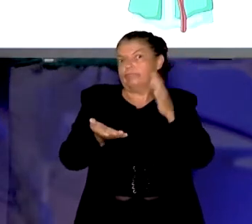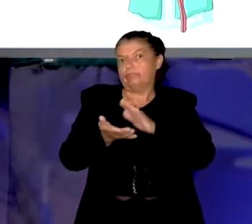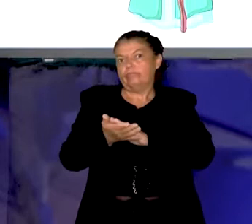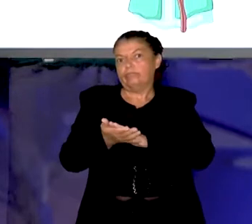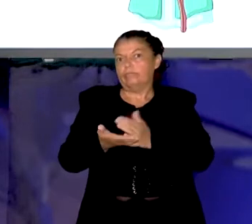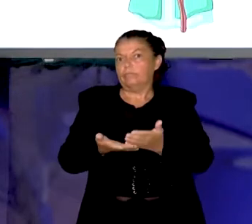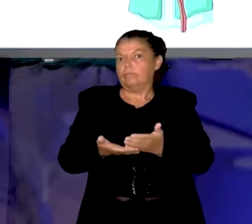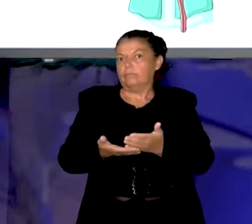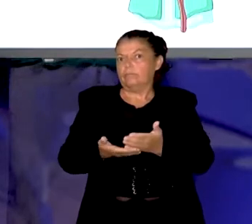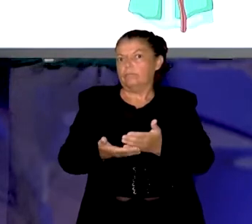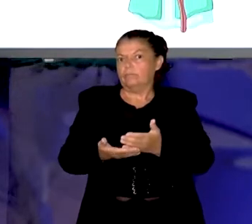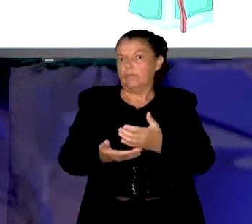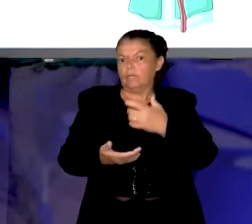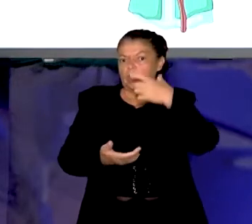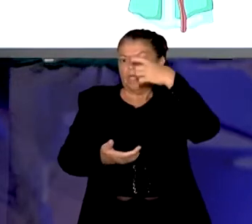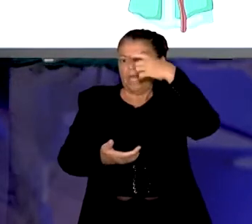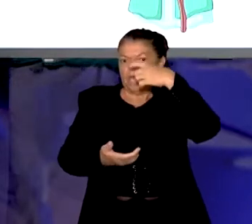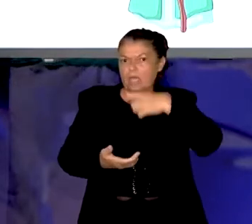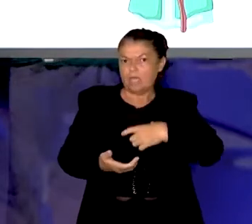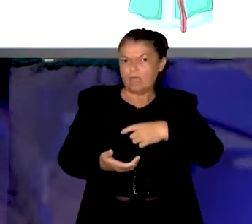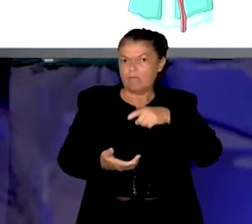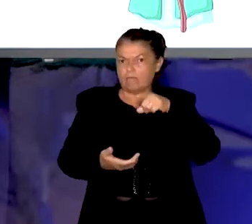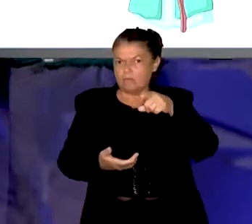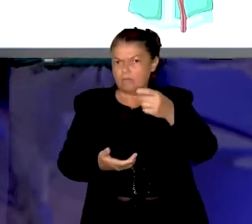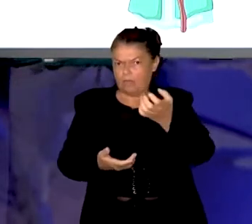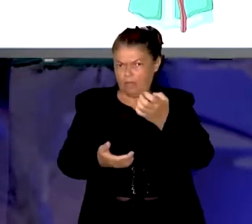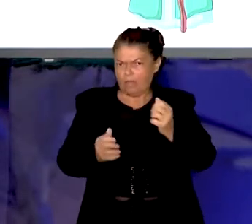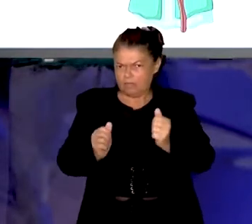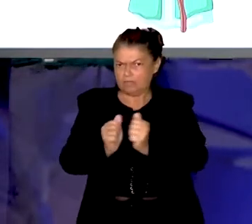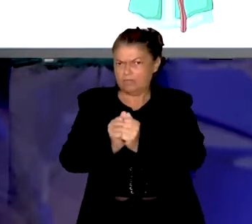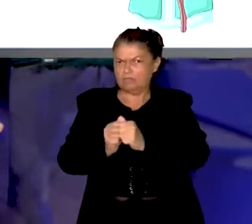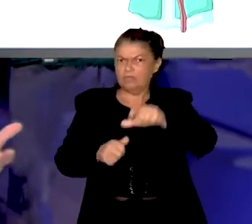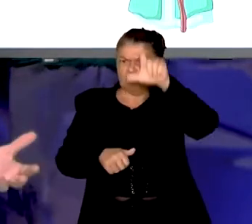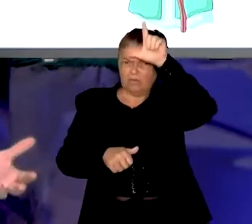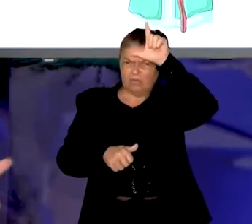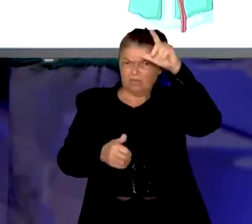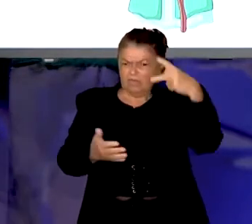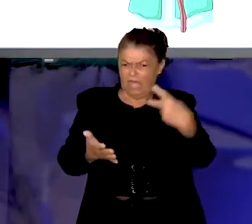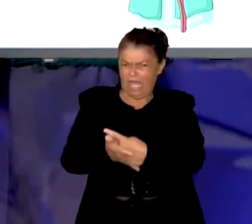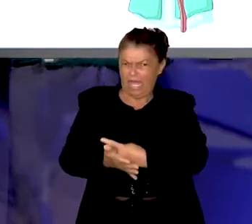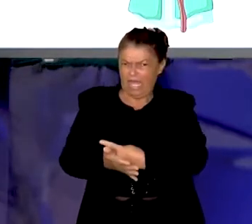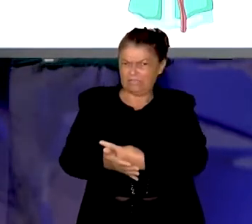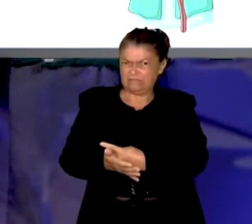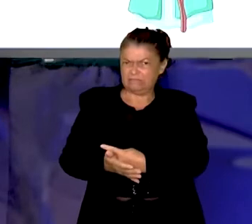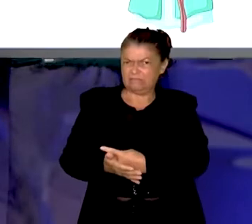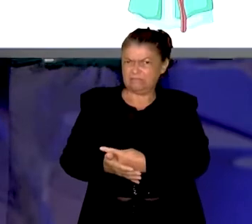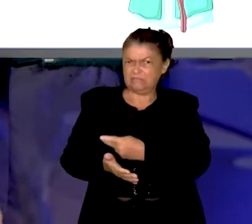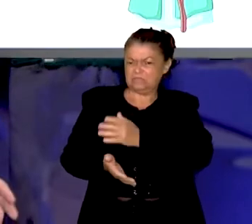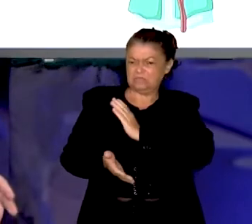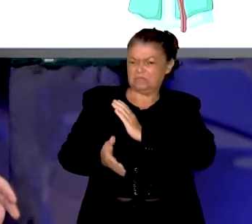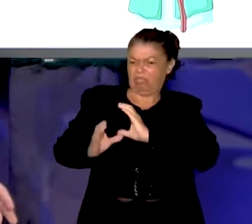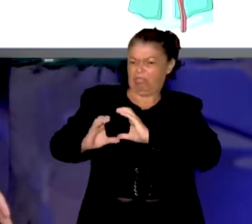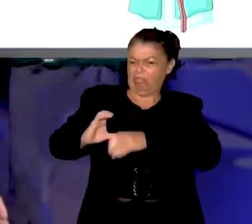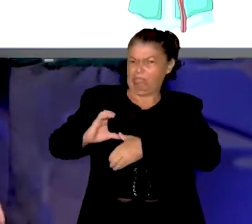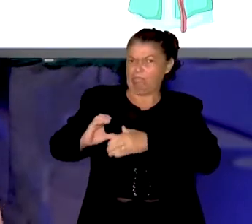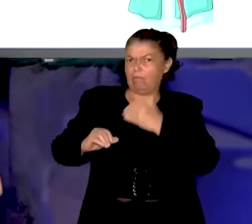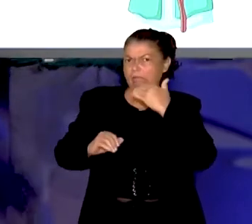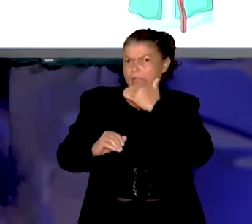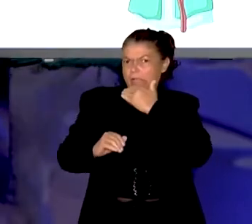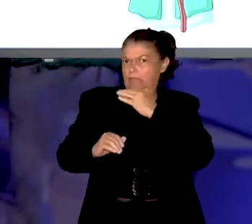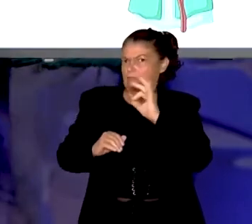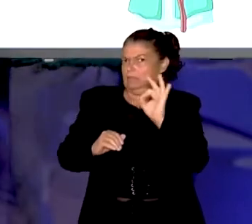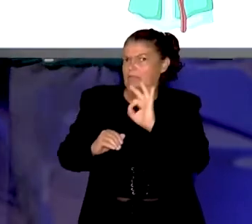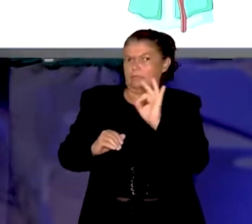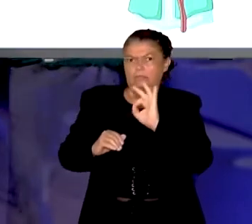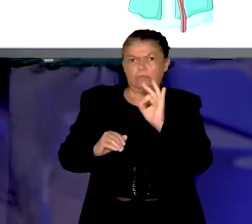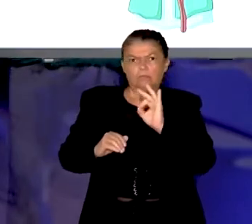você queria ter por perto. Porque se o líder influencia positivamente a gente, é claro que a gente vai querer um